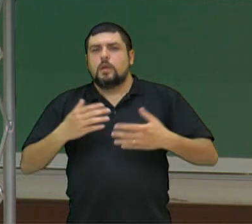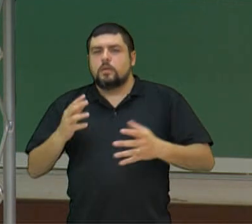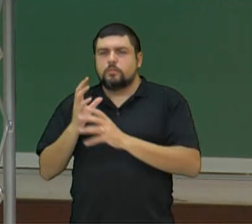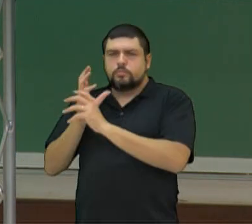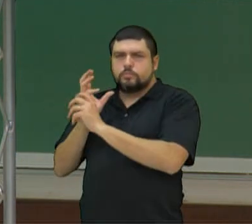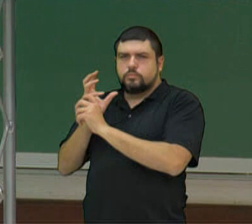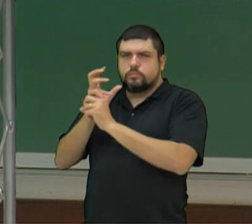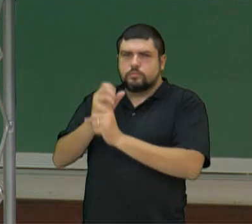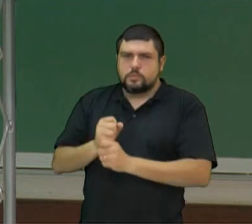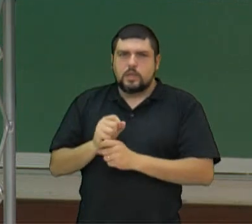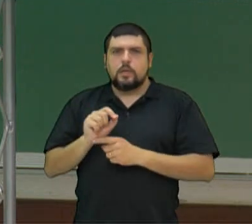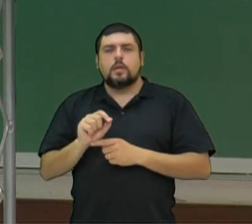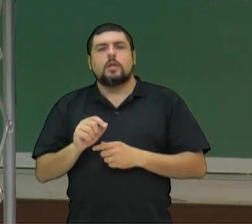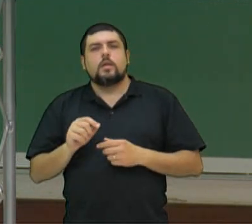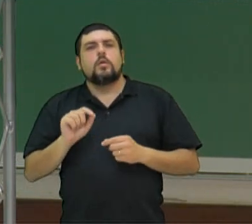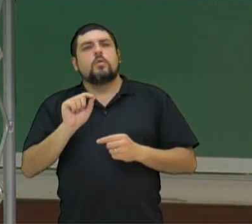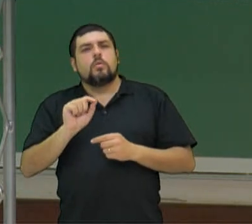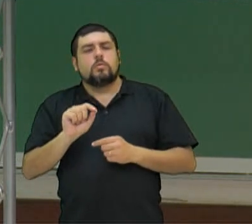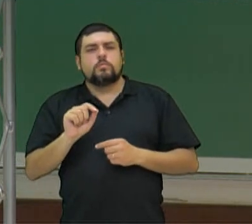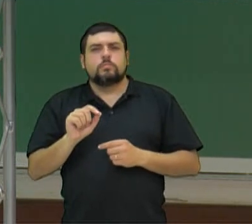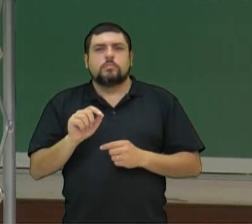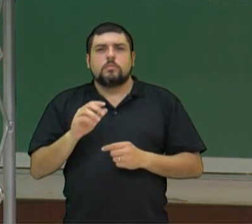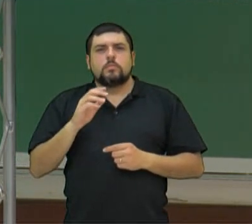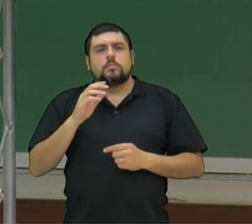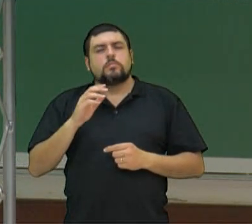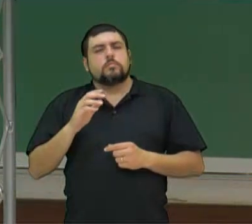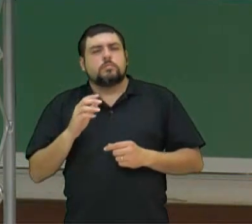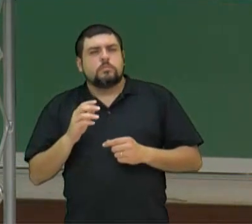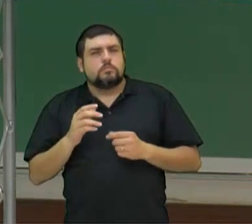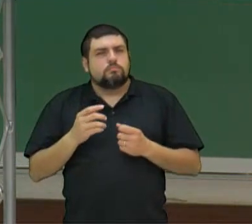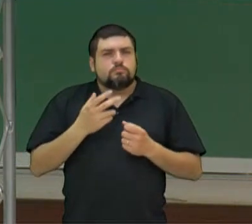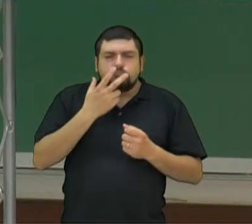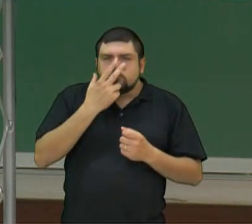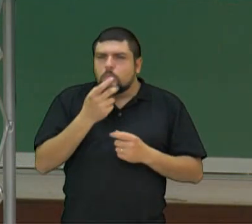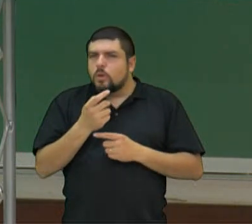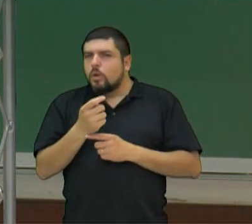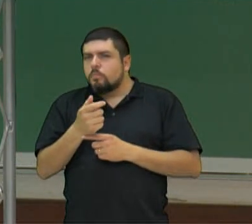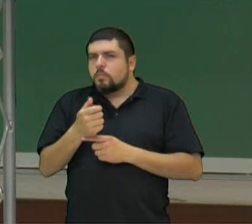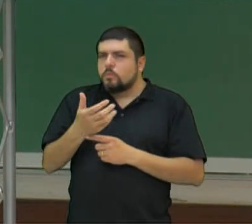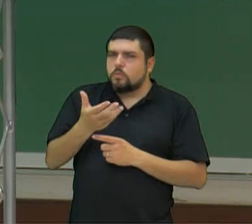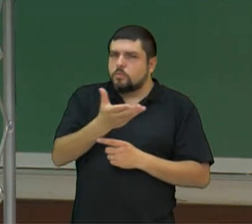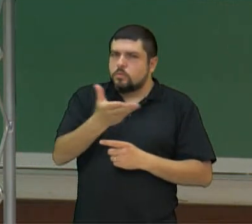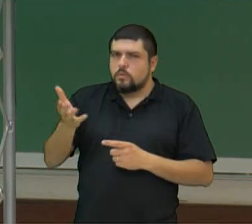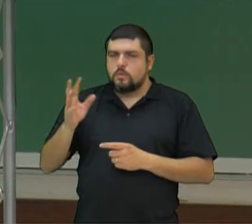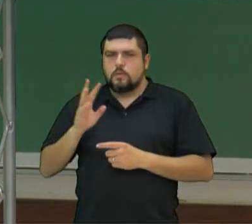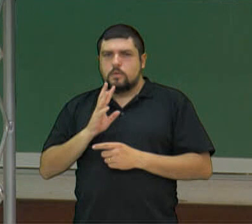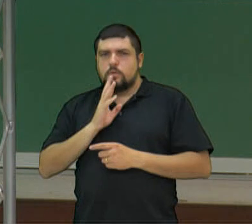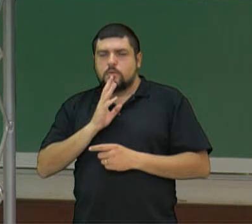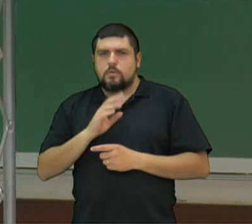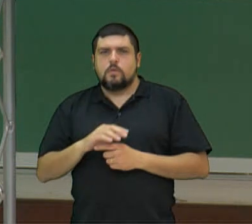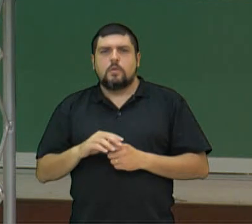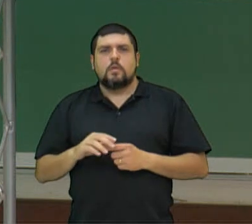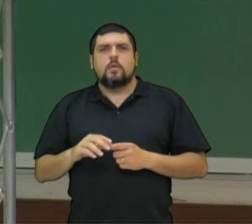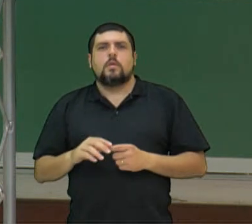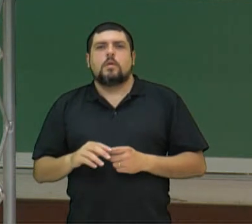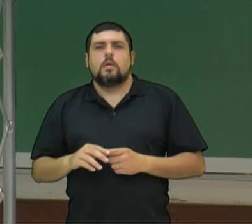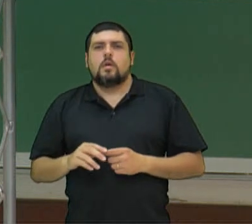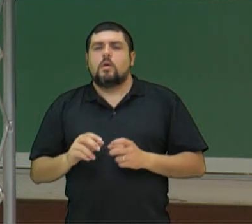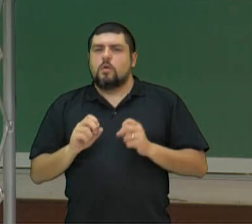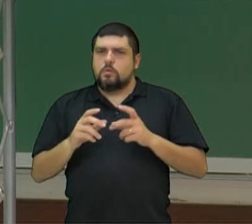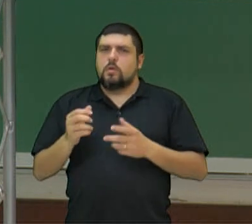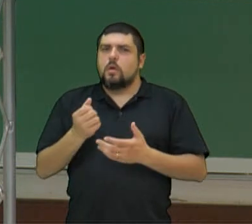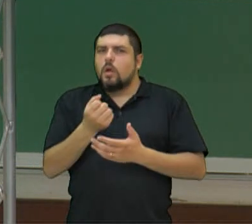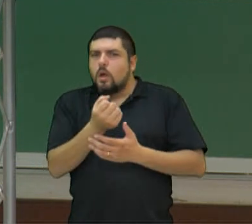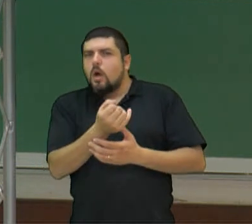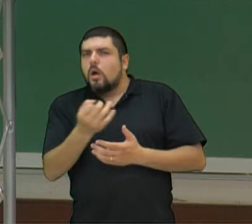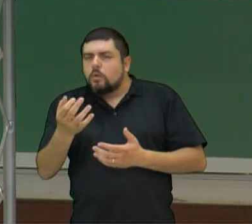que a gente viu. Talvez poucos de vocês já tenham ouvido falar, poucos conheçam. Com certeza, poucos já tiveram a